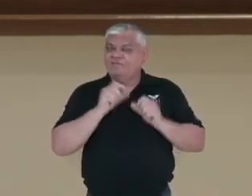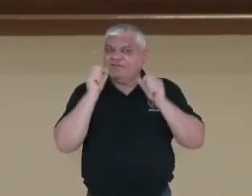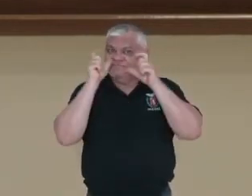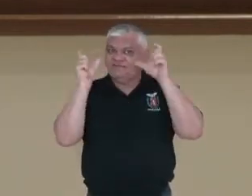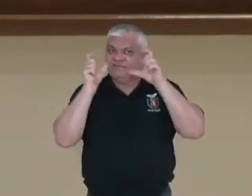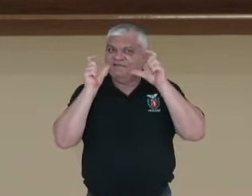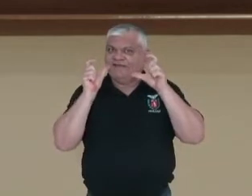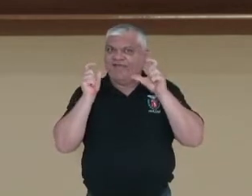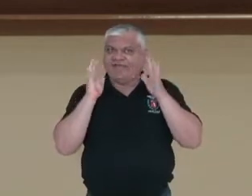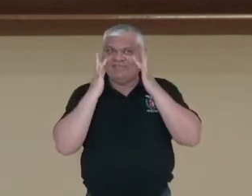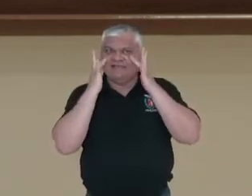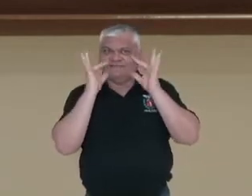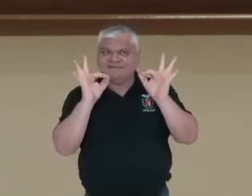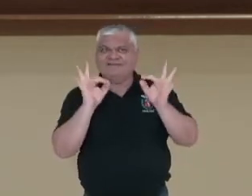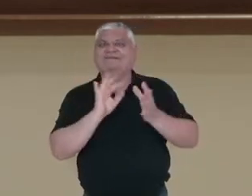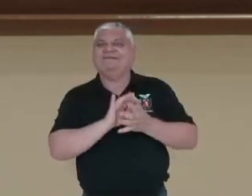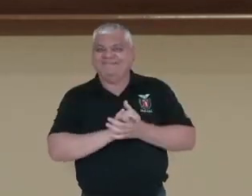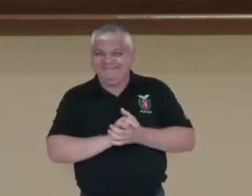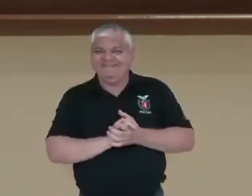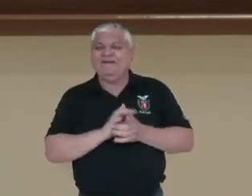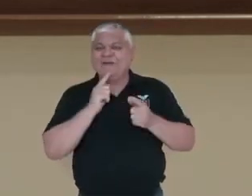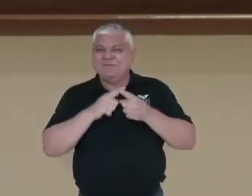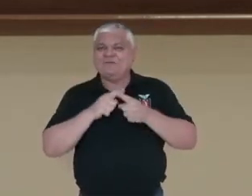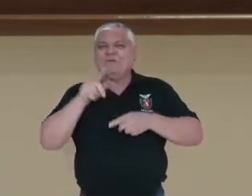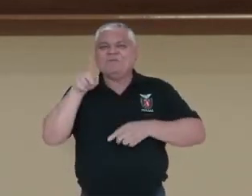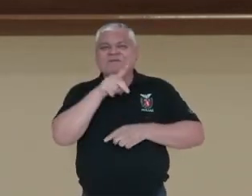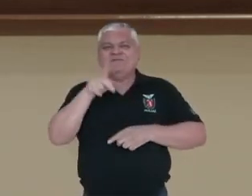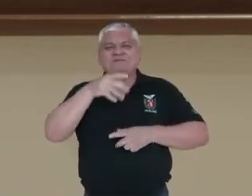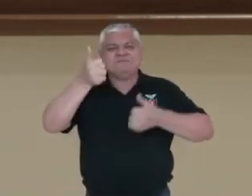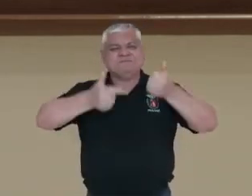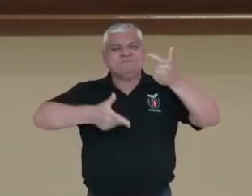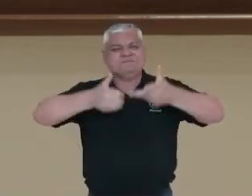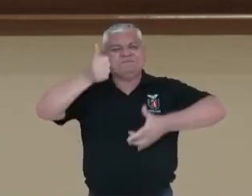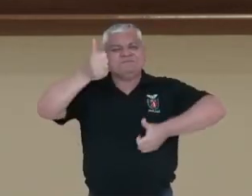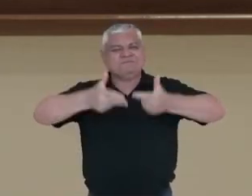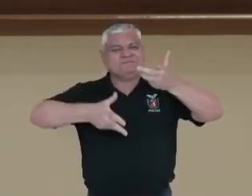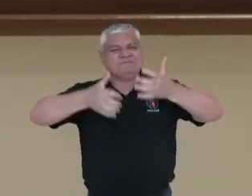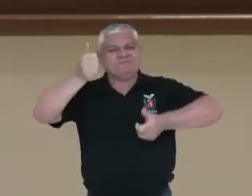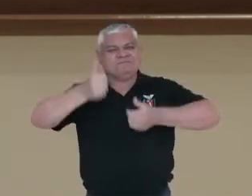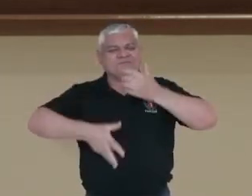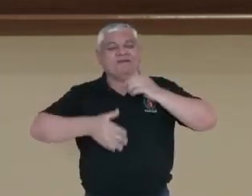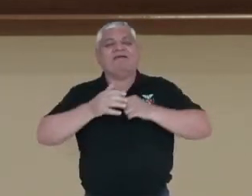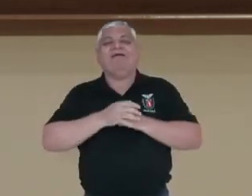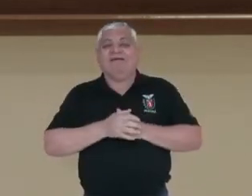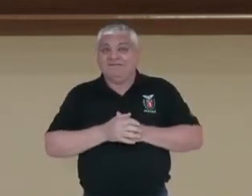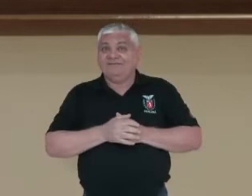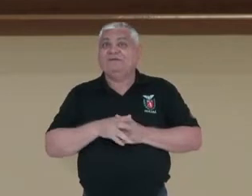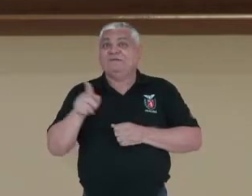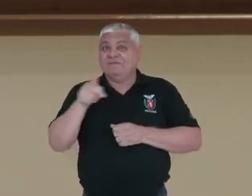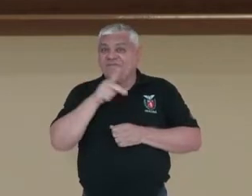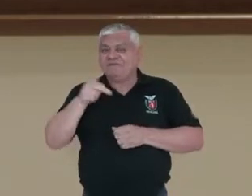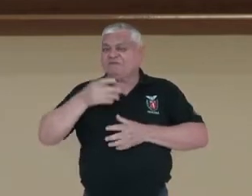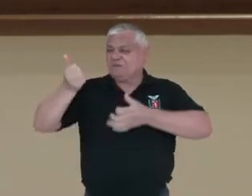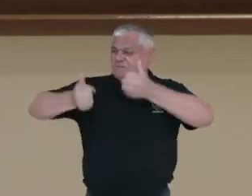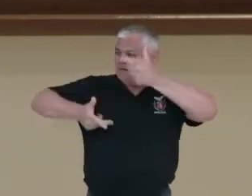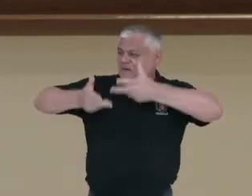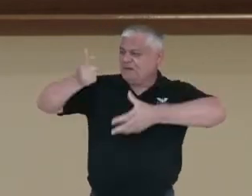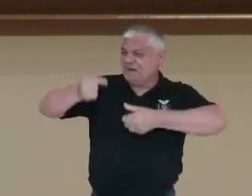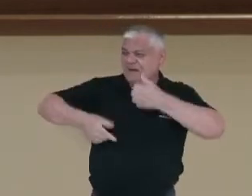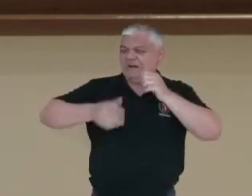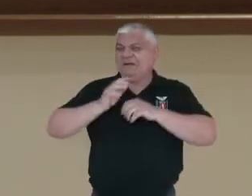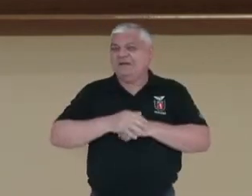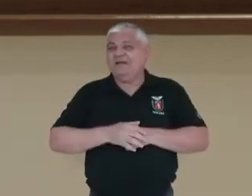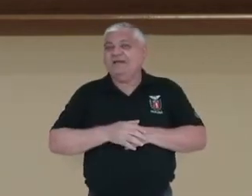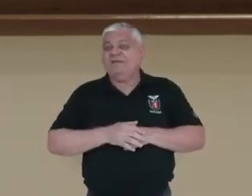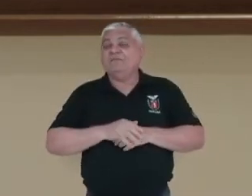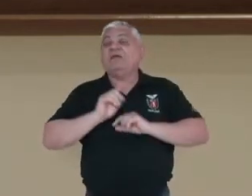ligado no que acontece durante a aula, porque as falas nossas aqui, a fala do professor discutindo com vocês, vai ser